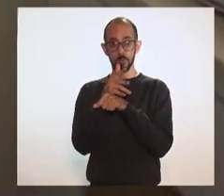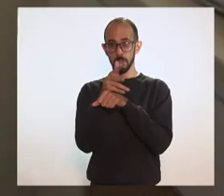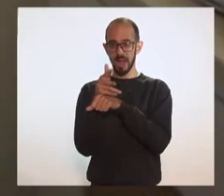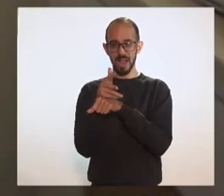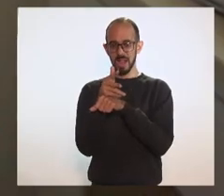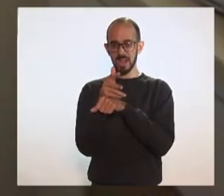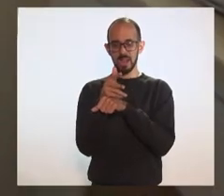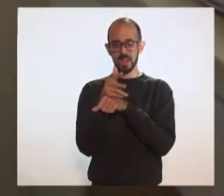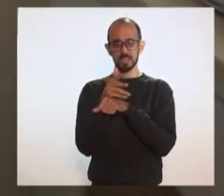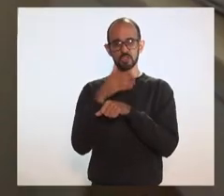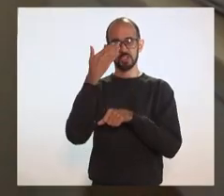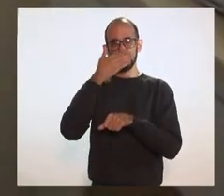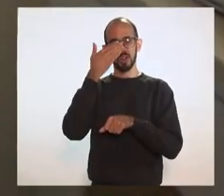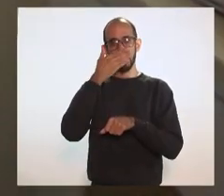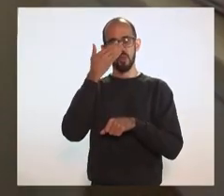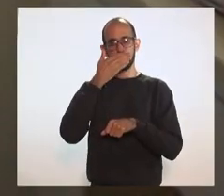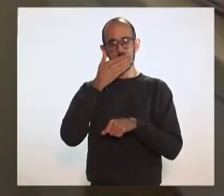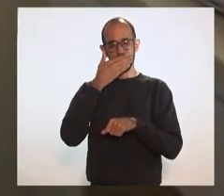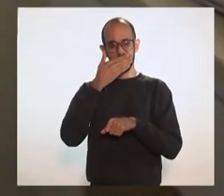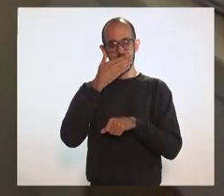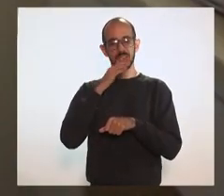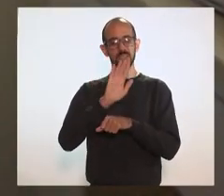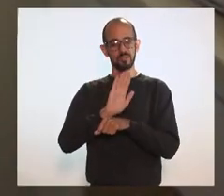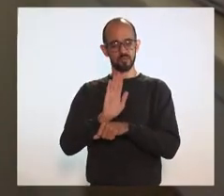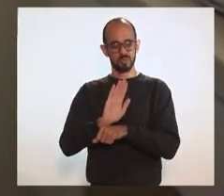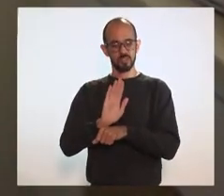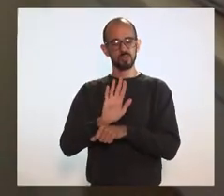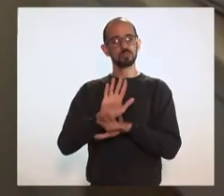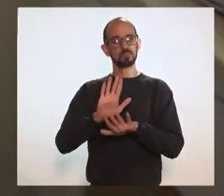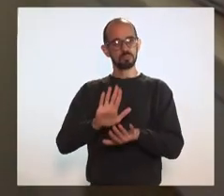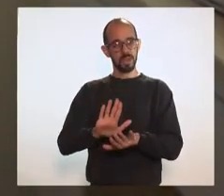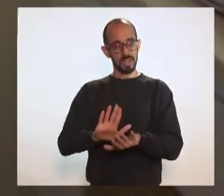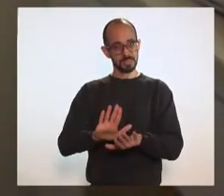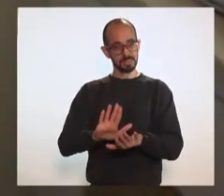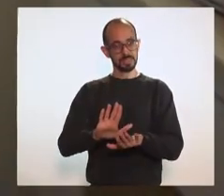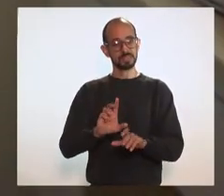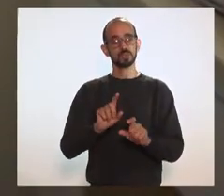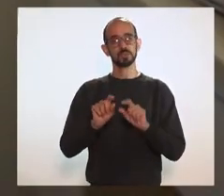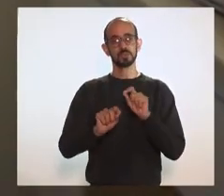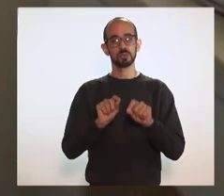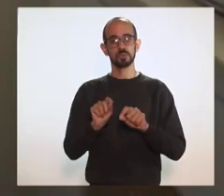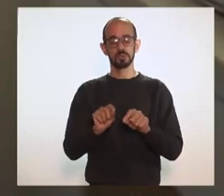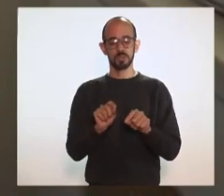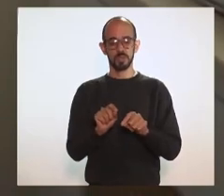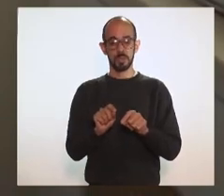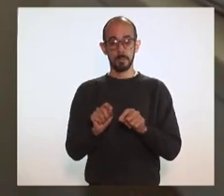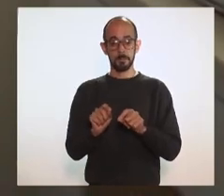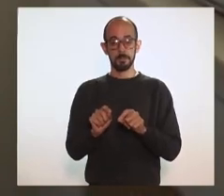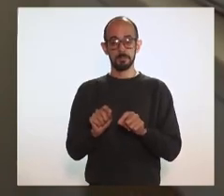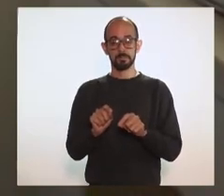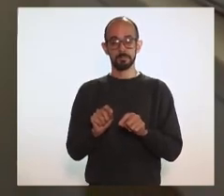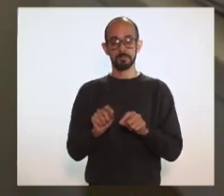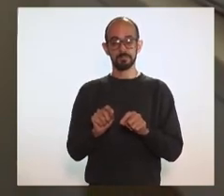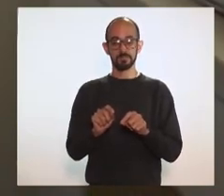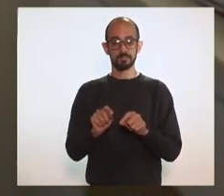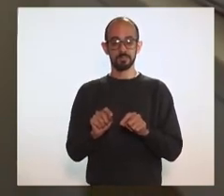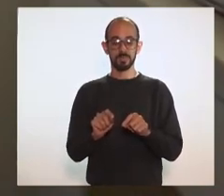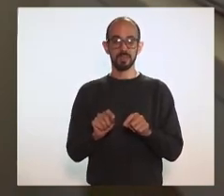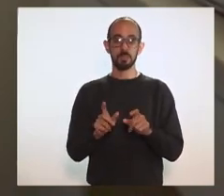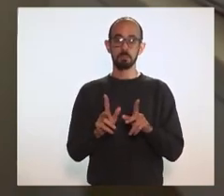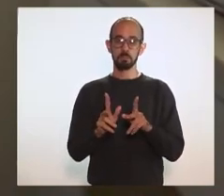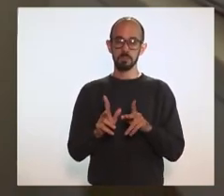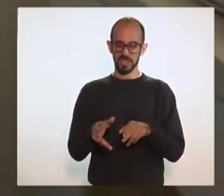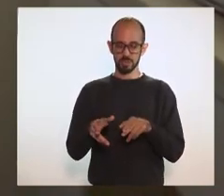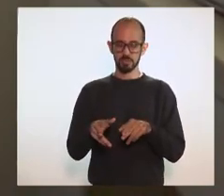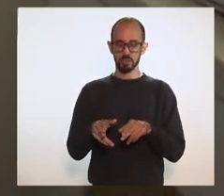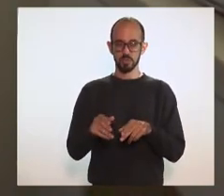filmes, né? Mas, por via de consequência, mesmo com o mínimo de rescalonamento de